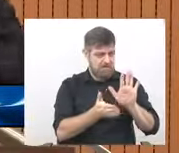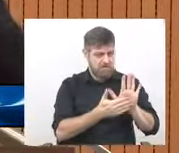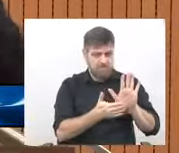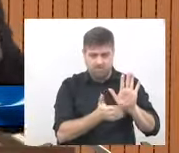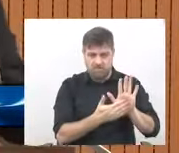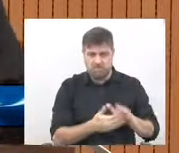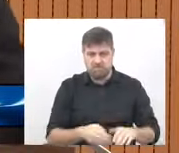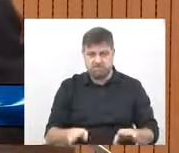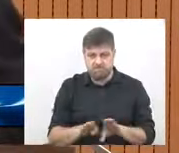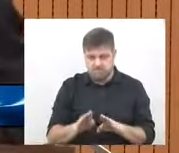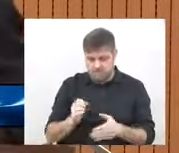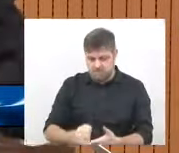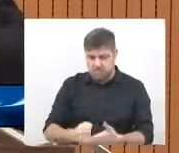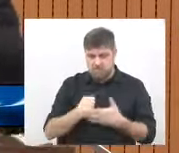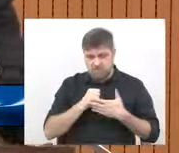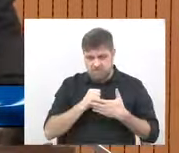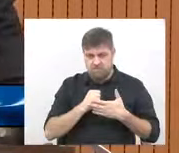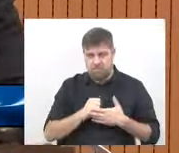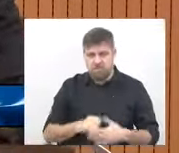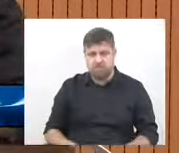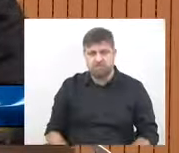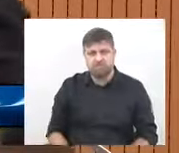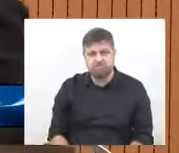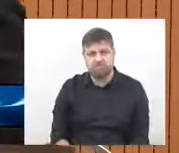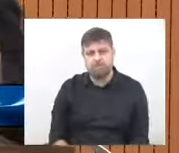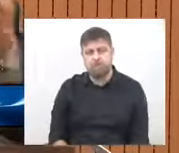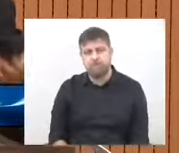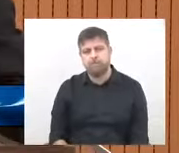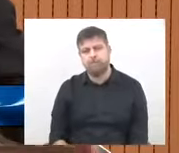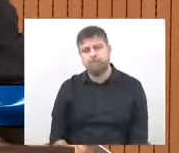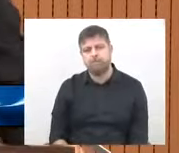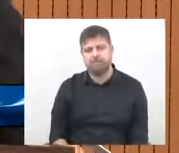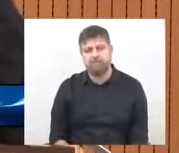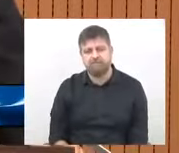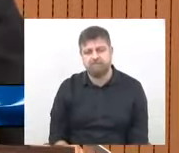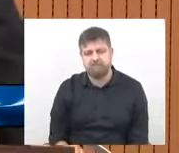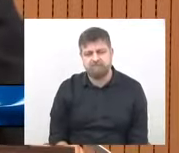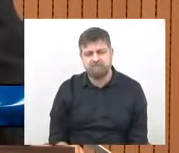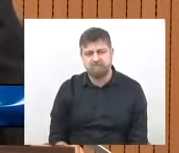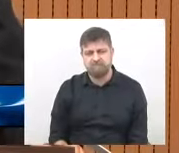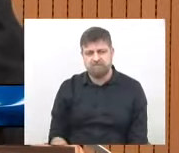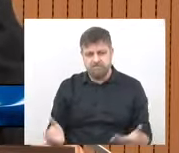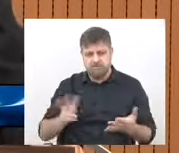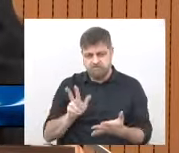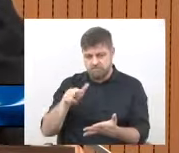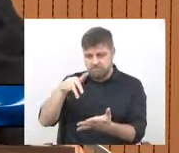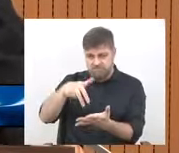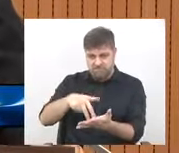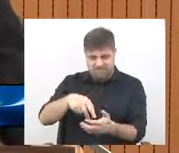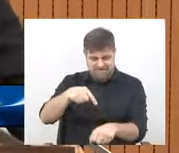e nos apoiaram e nos ajudaram. Então, eu ocupo todo esse tempo apenas